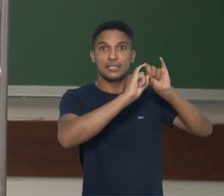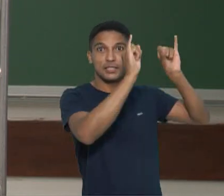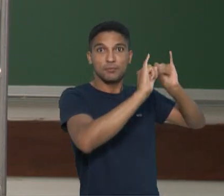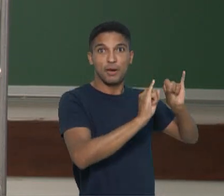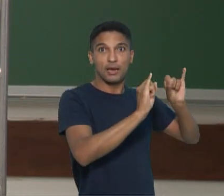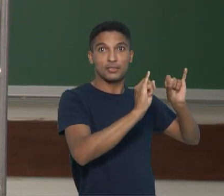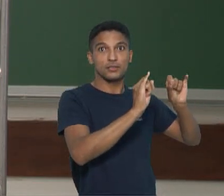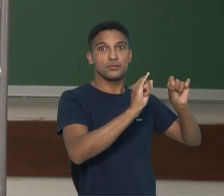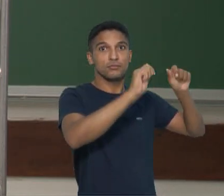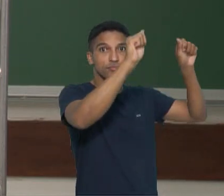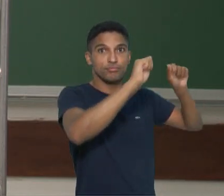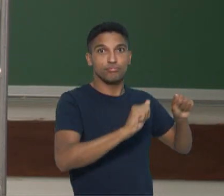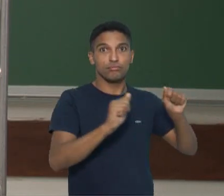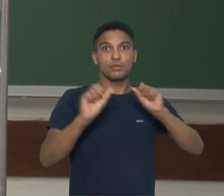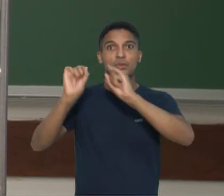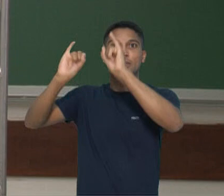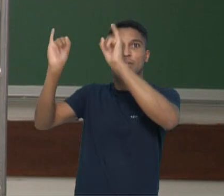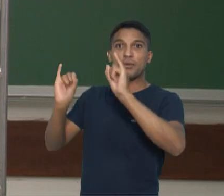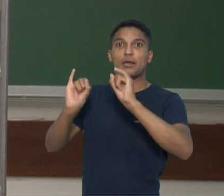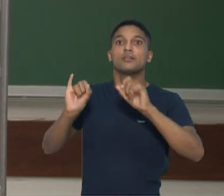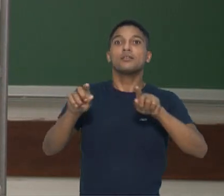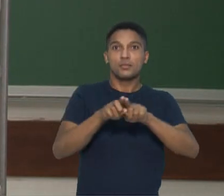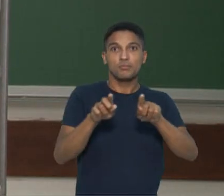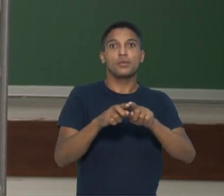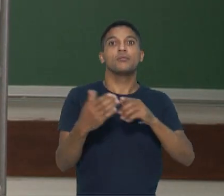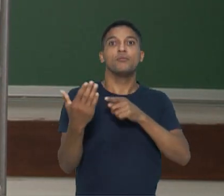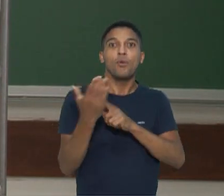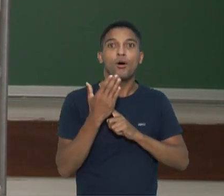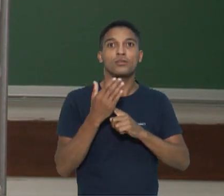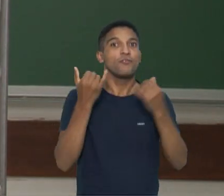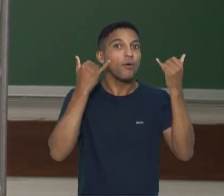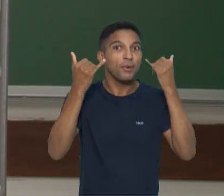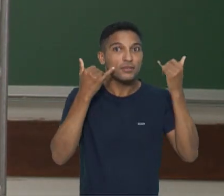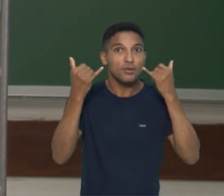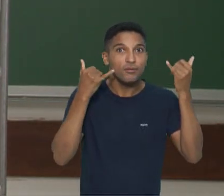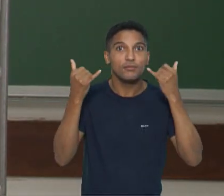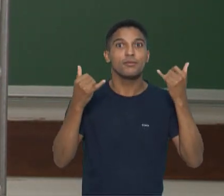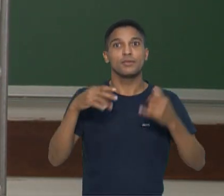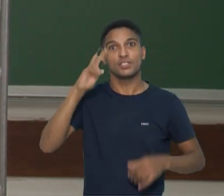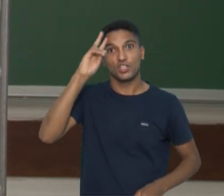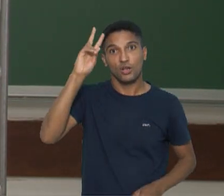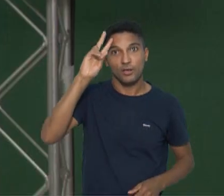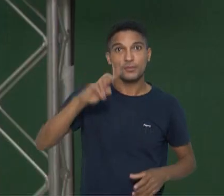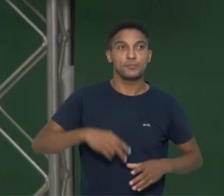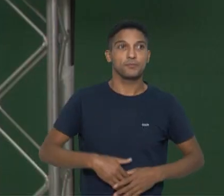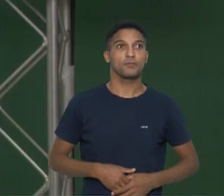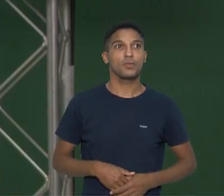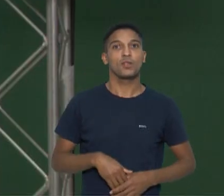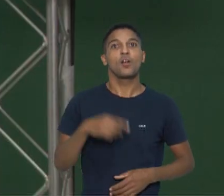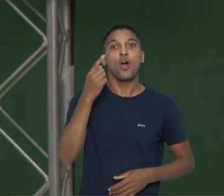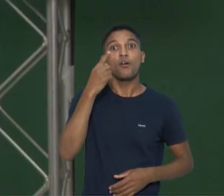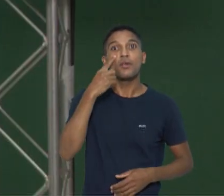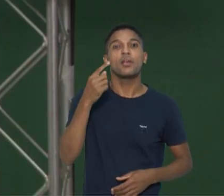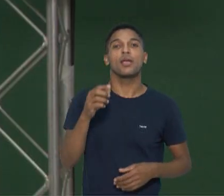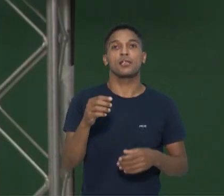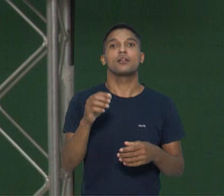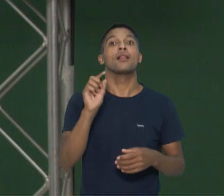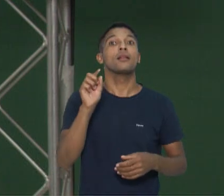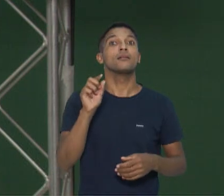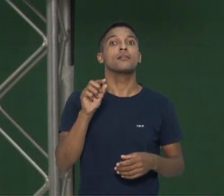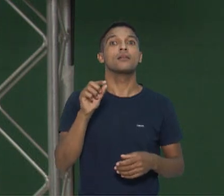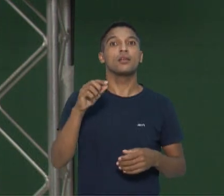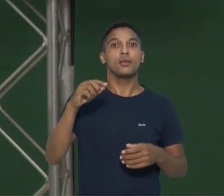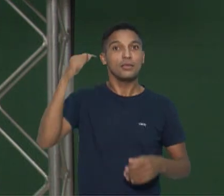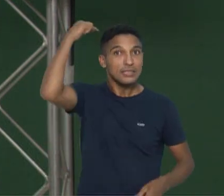isso, ela tinha essa função também. Olha só, aqui nós temos o Santuário de Bom Jesus de Matozinhos,